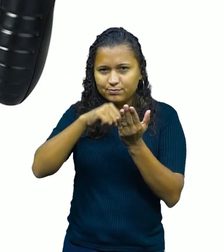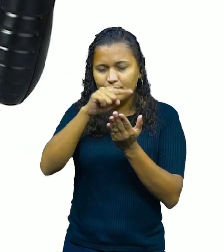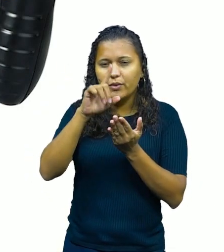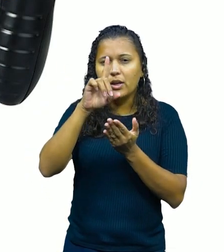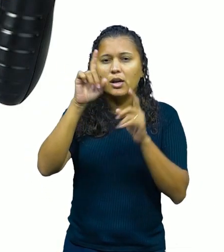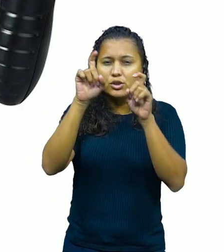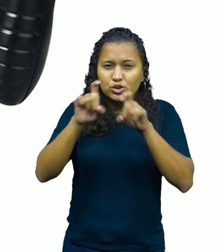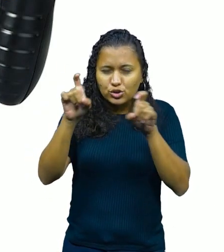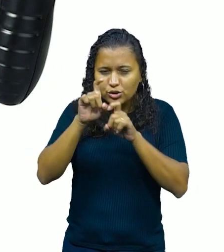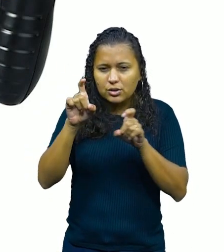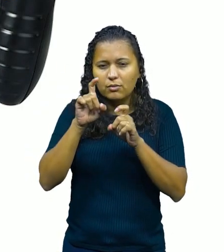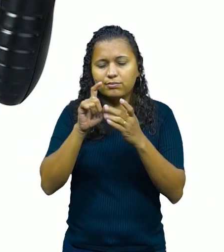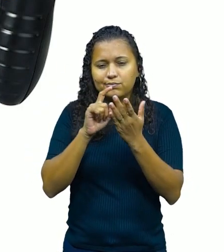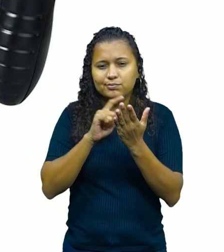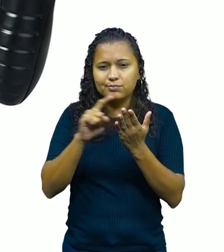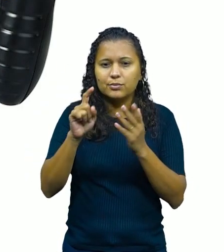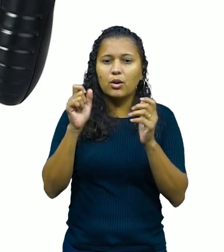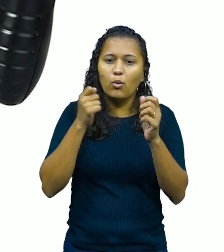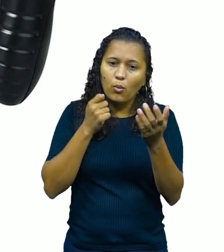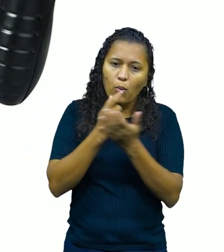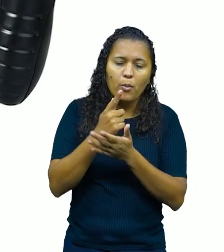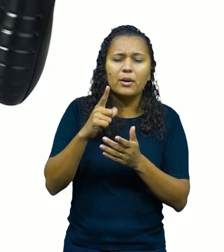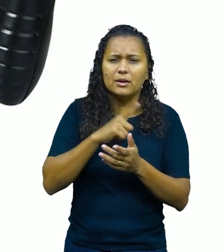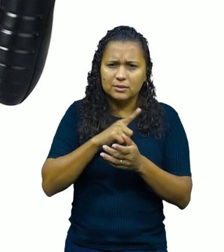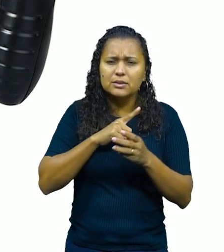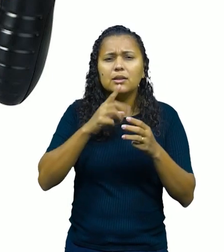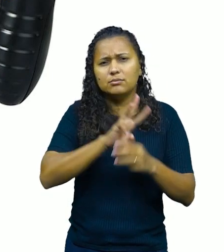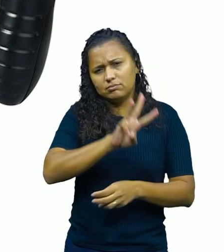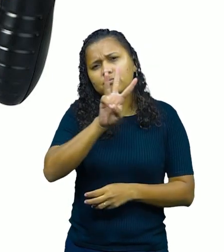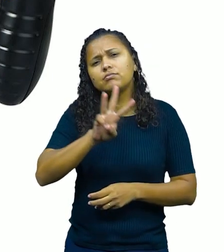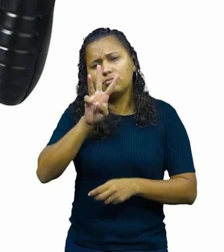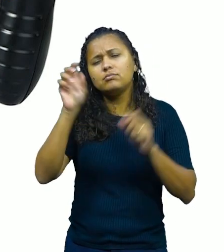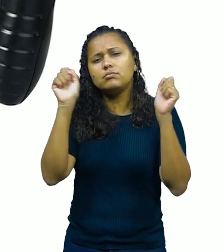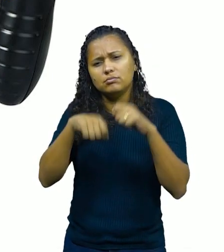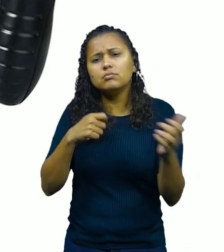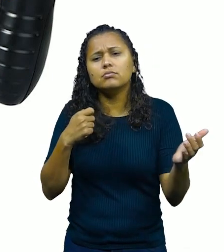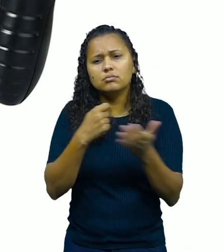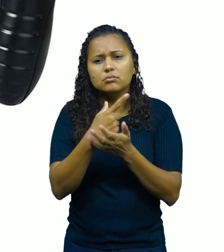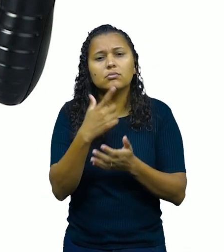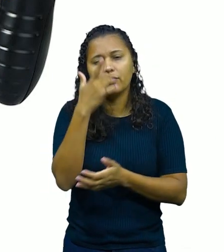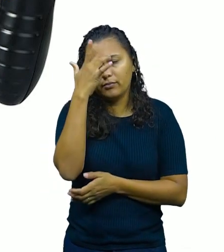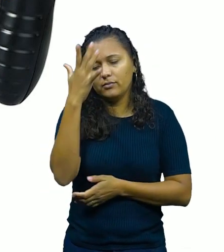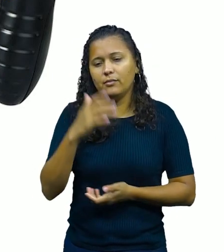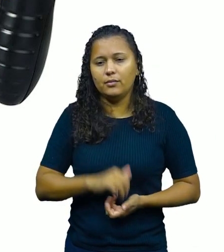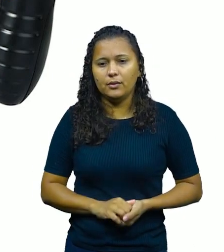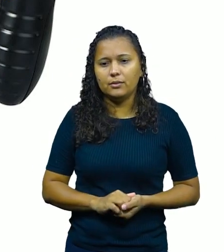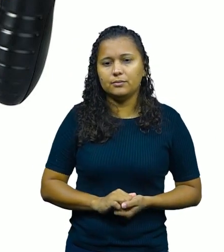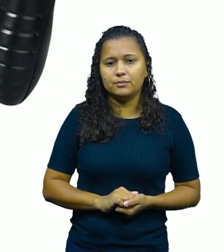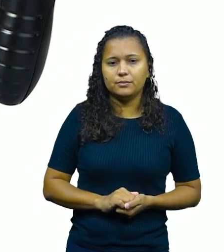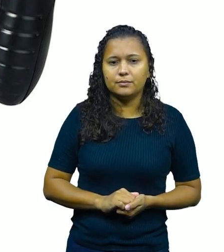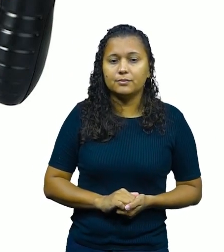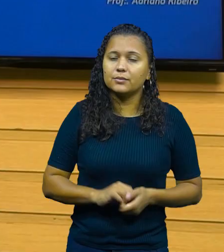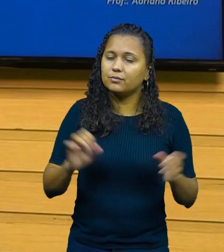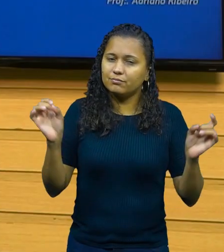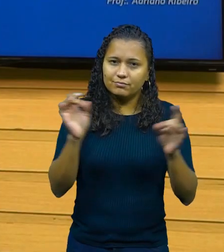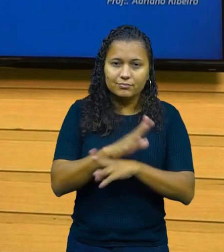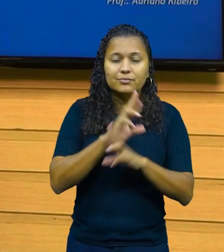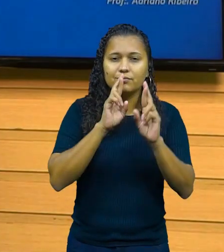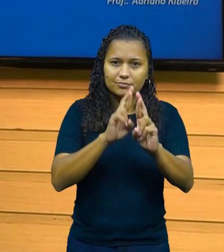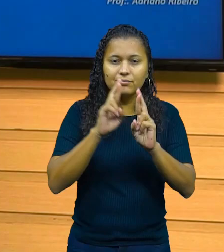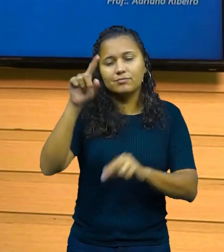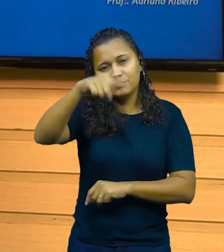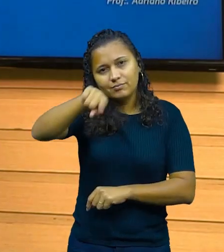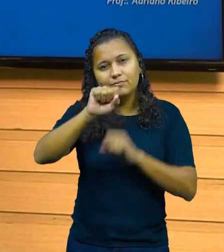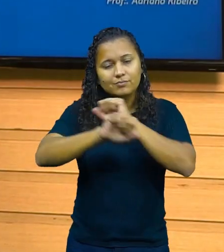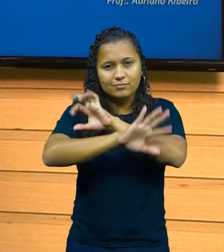pode encontrar, se você tiver necessidade de comprar, até em sites especializados você já consegue comprar desses outros modelos. E é isso aí,